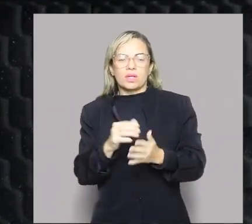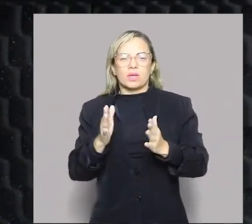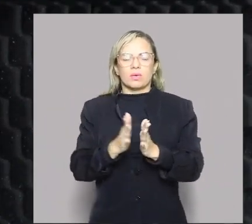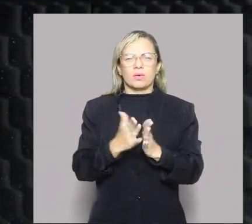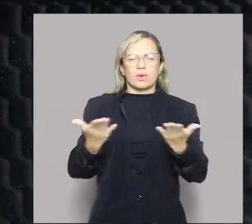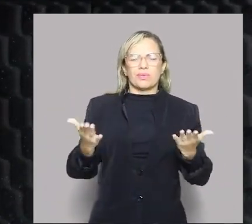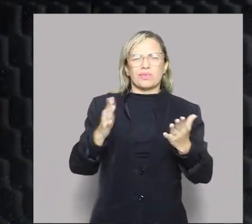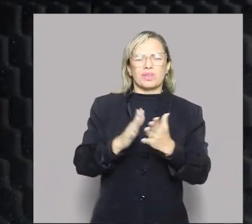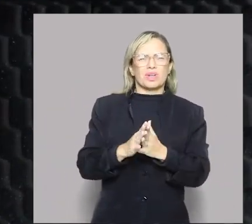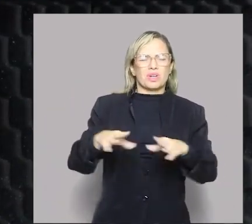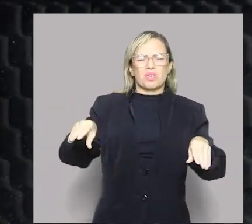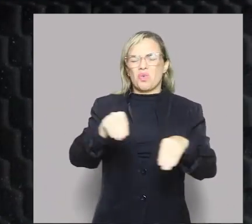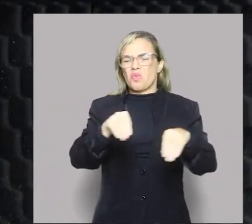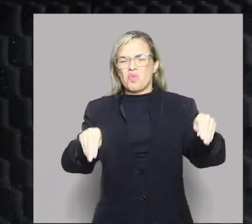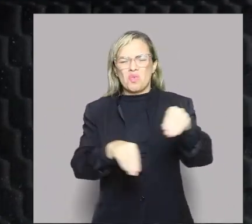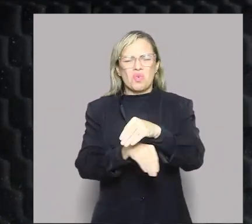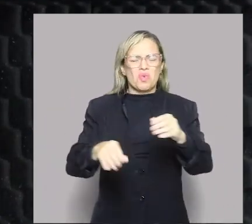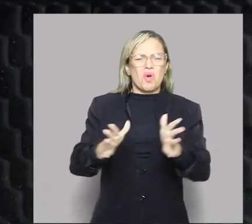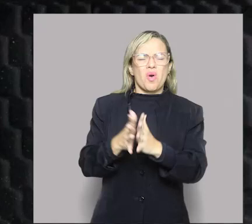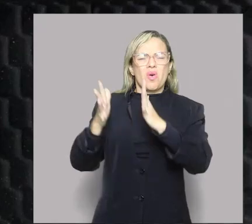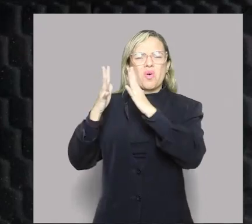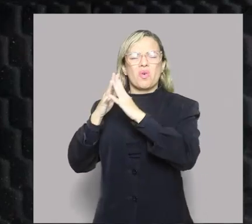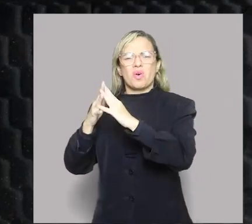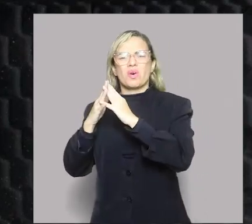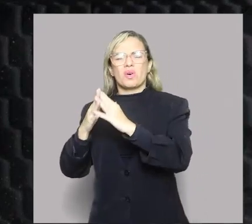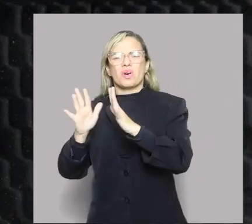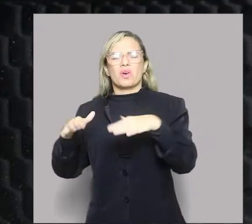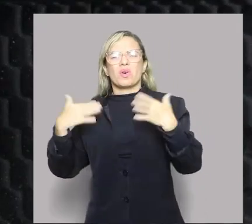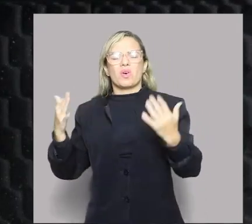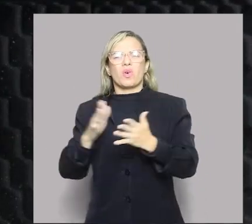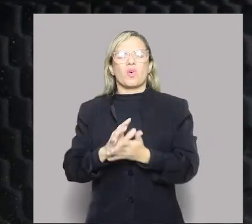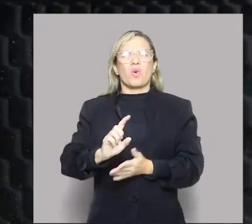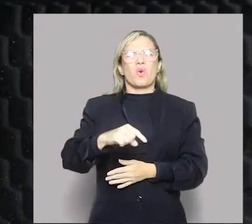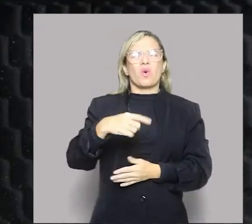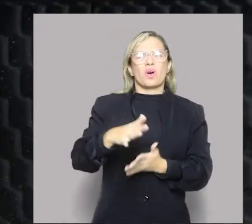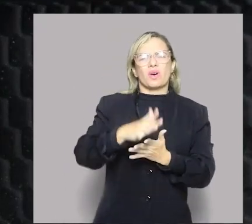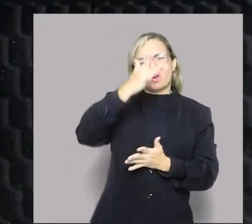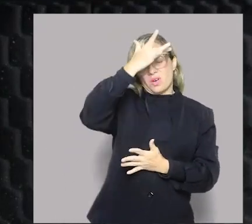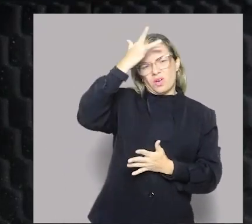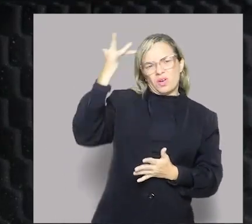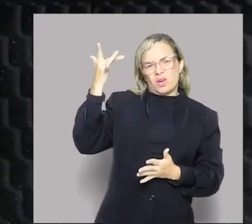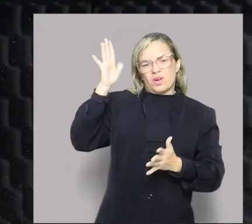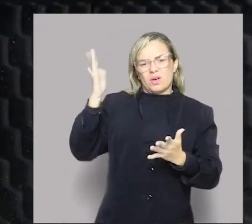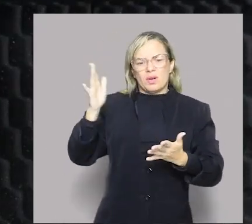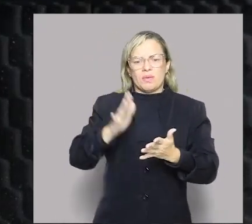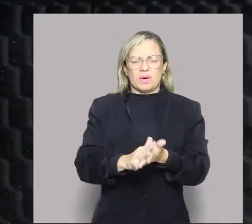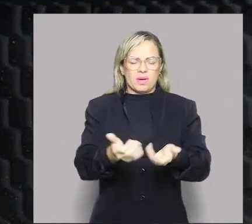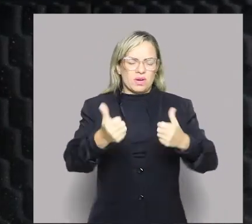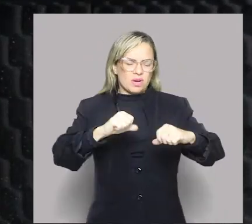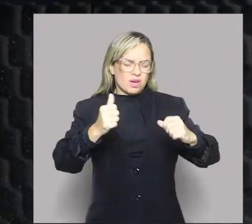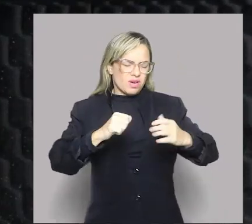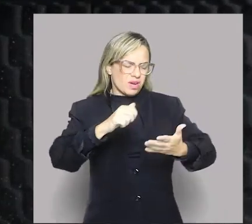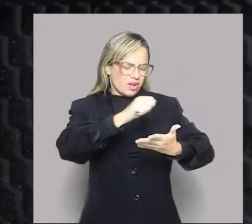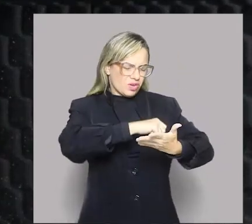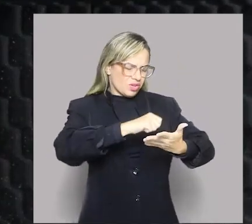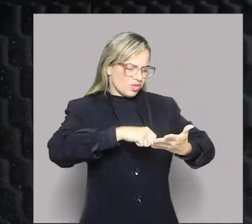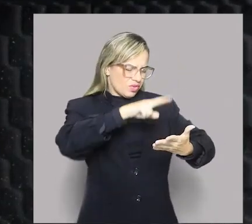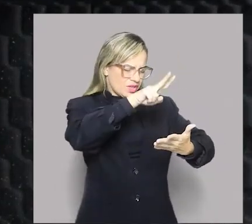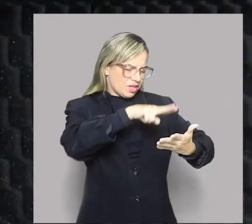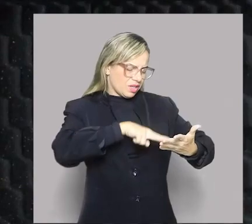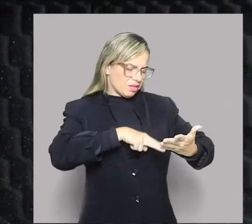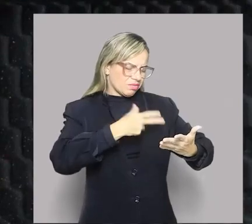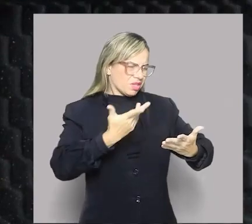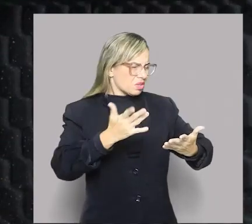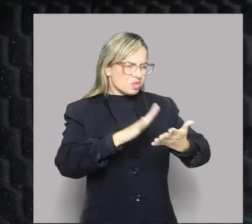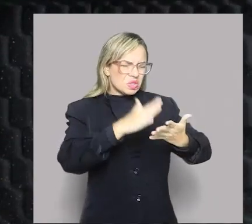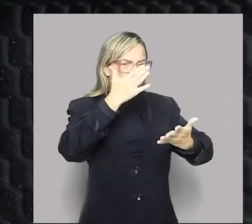se ele não der vagas para o que as outras pessoas podem, inclusive o avaliador, pode questionar. Então, todas as vezes que